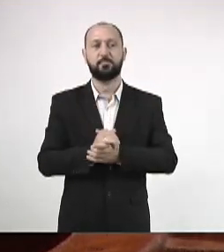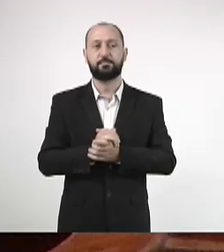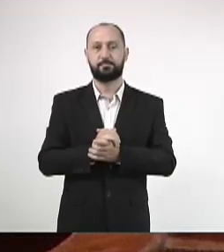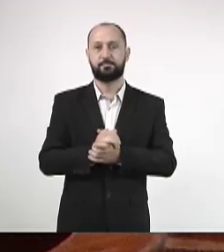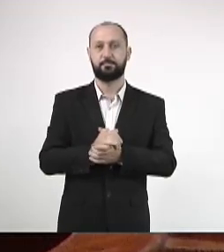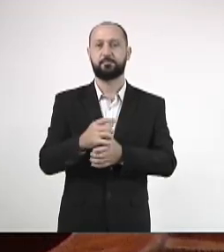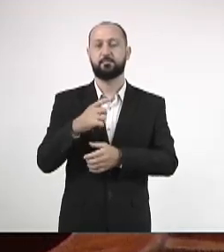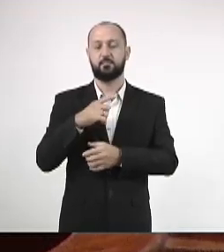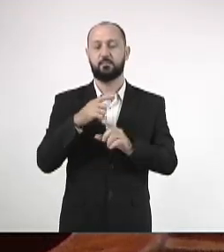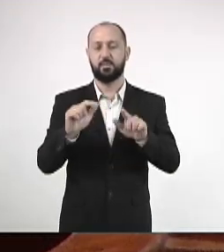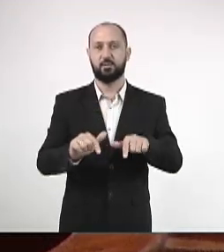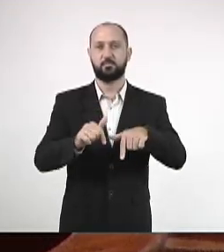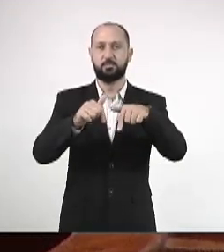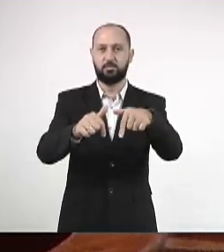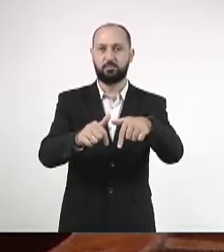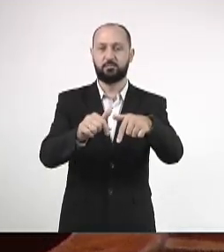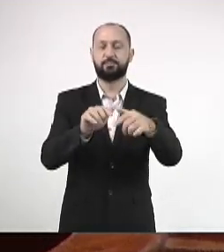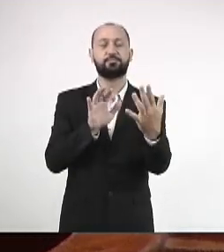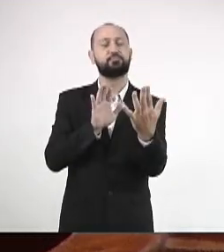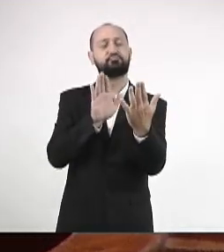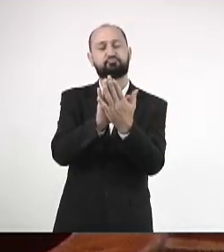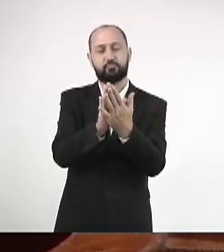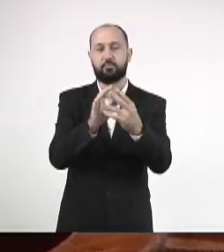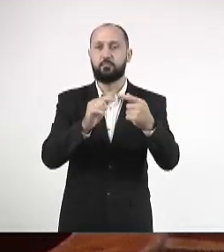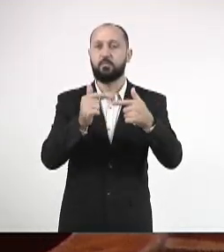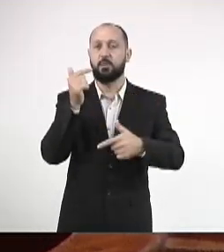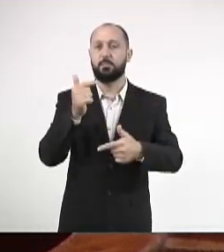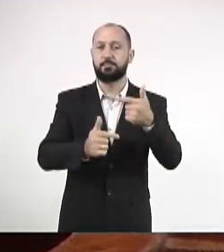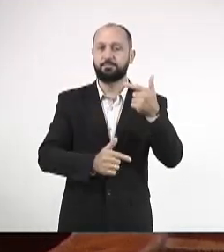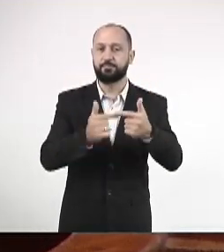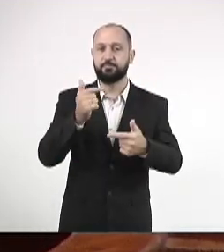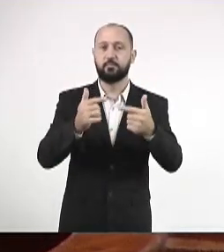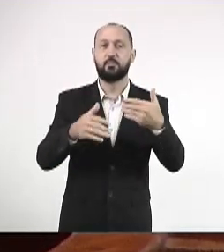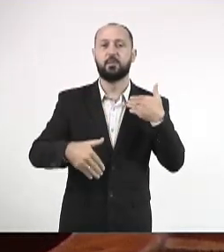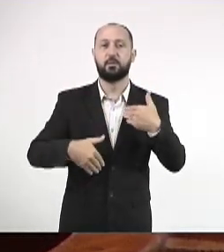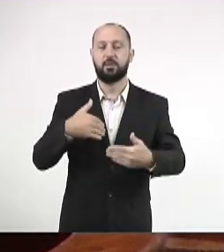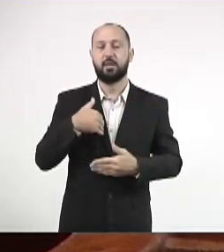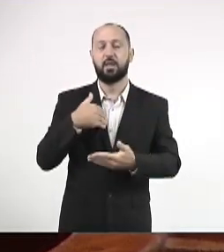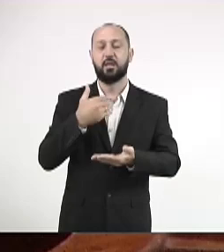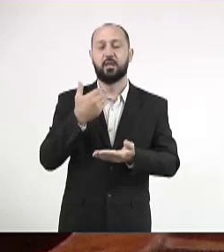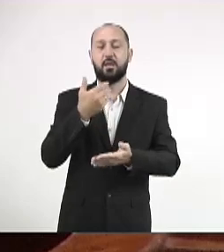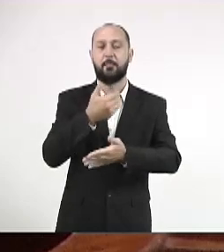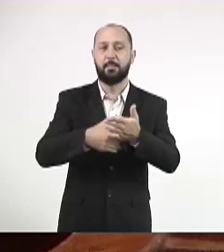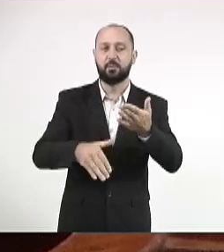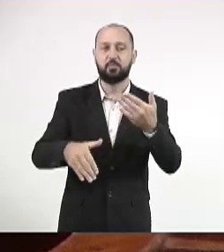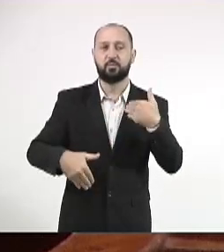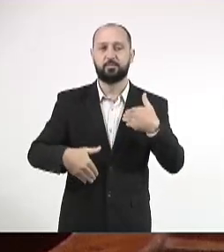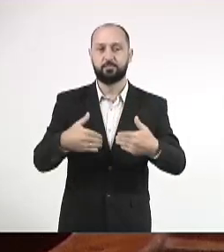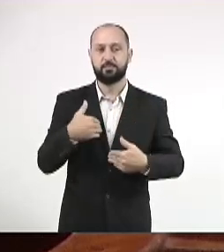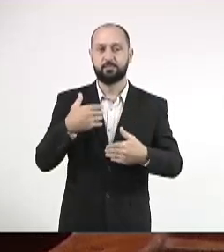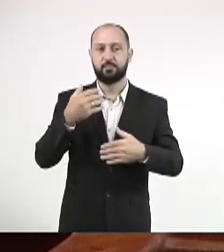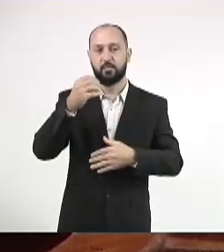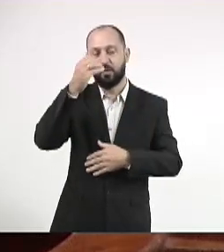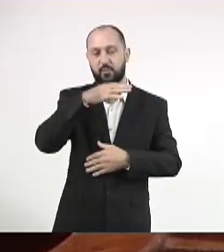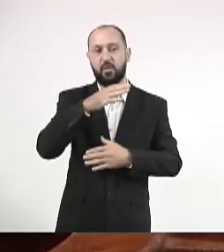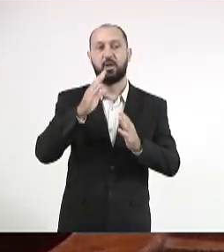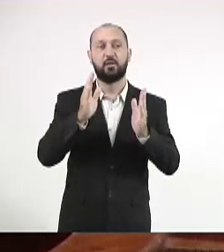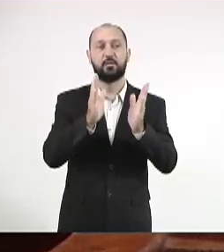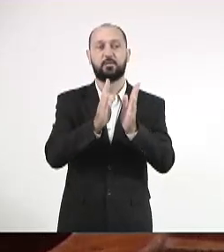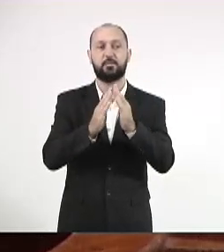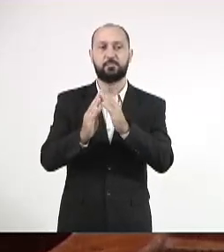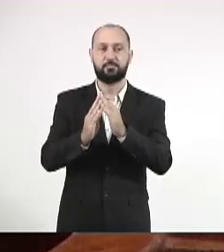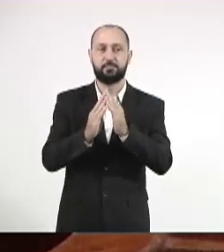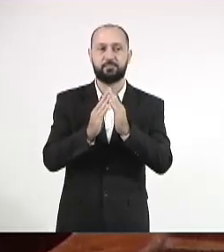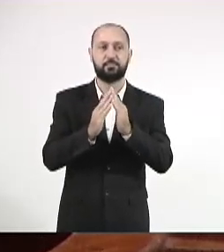Nós temos que lutar para enfrentar uma política que viola os nossos corpos, nós temos que enfrentar a violência doméstica,